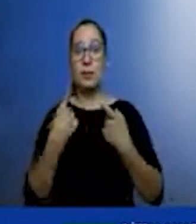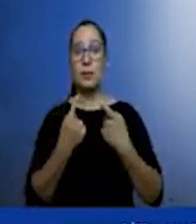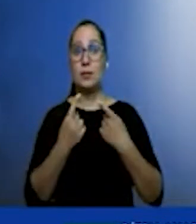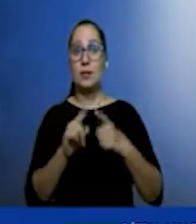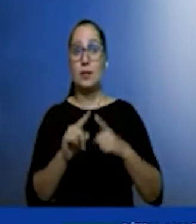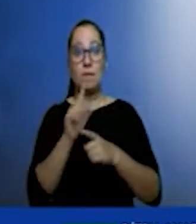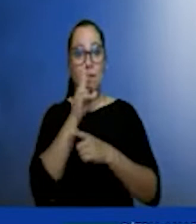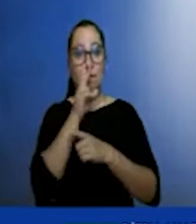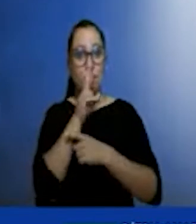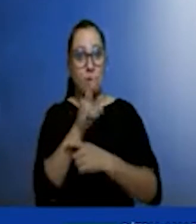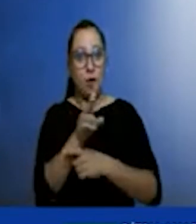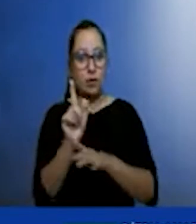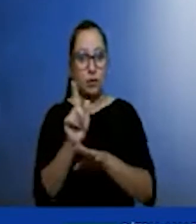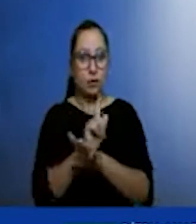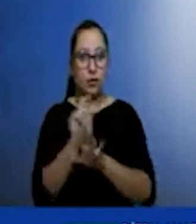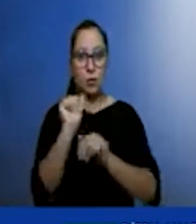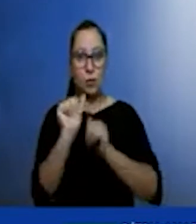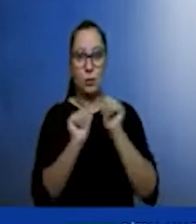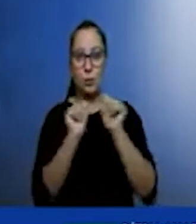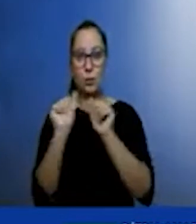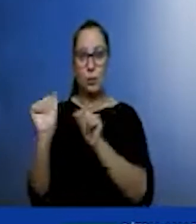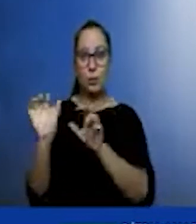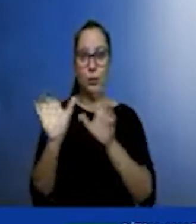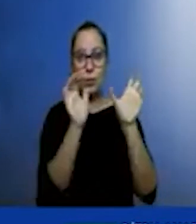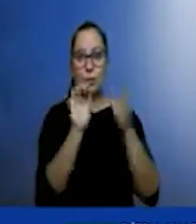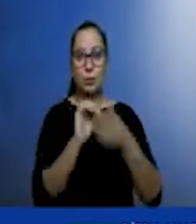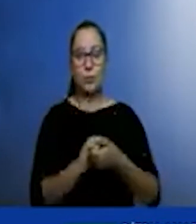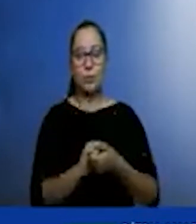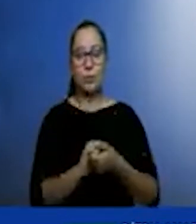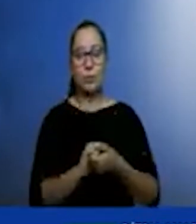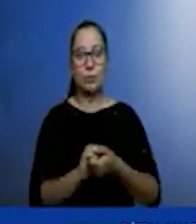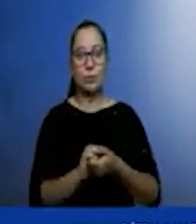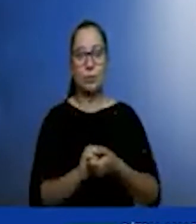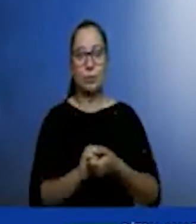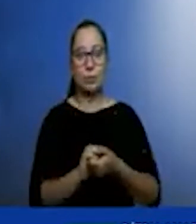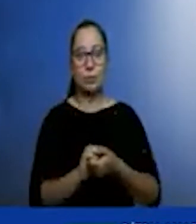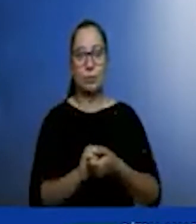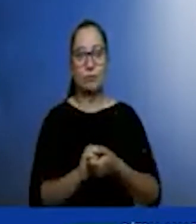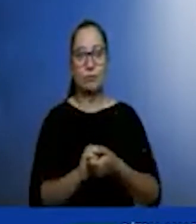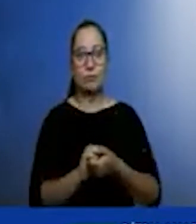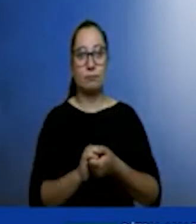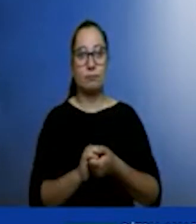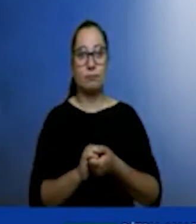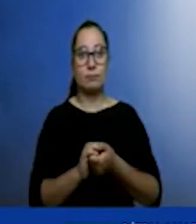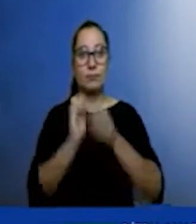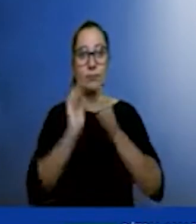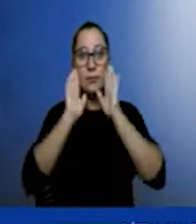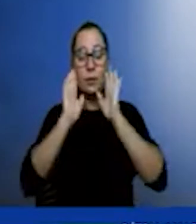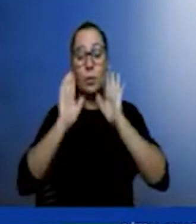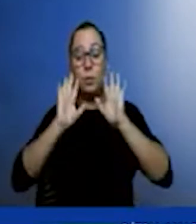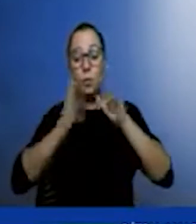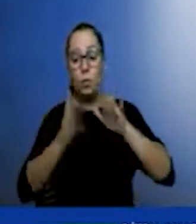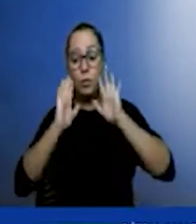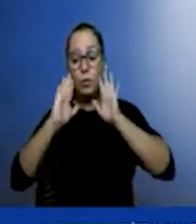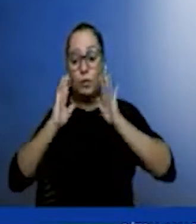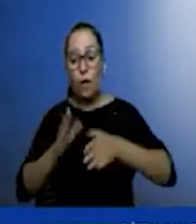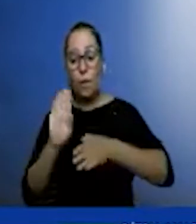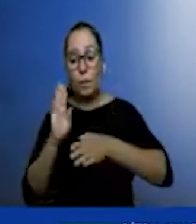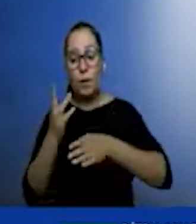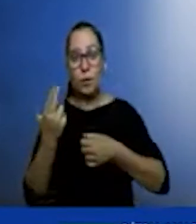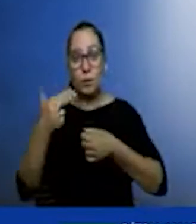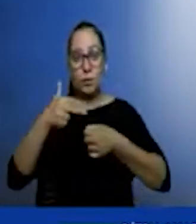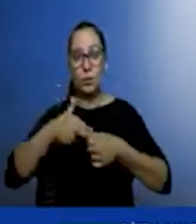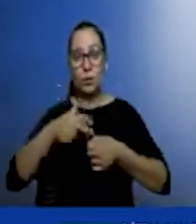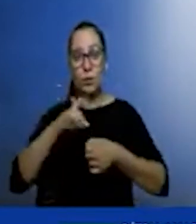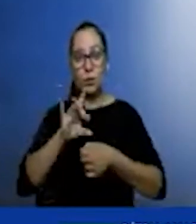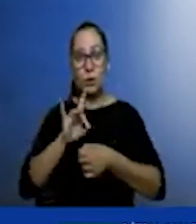de gestão de mudanças climáticas, batendo... o mundo está batendo nos biocombustíveis, que ocupam só 8%